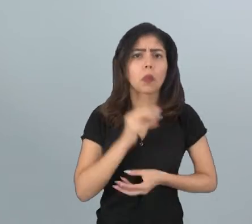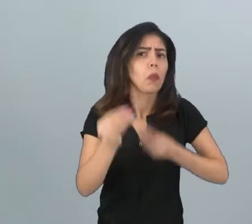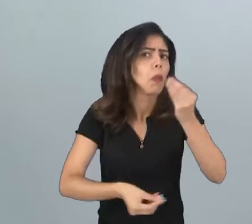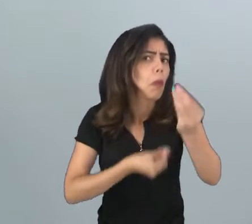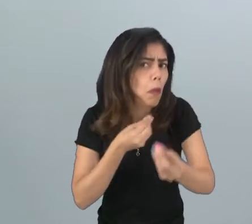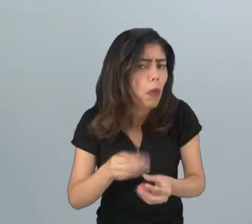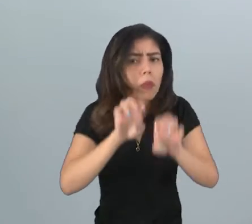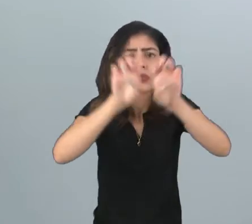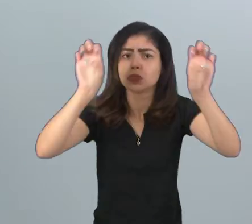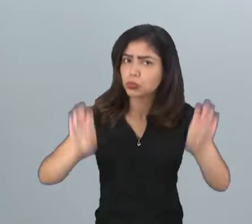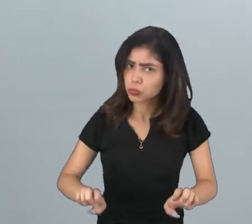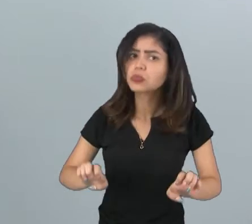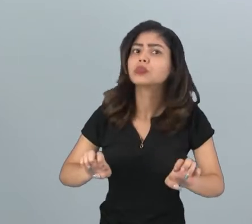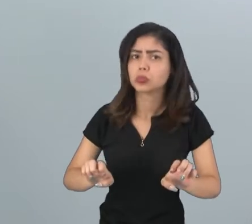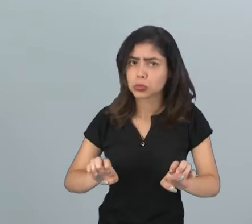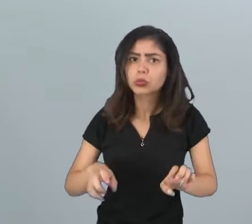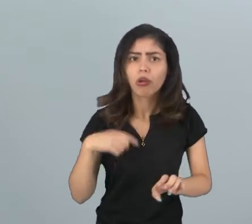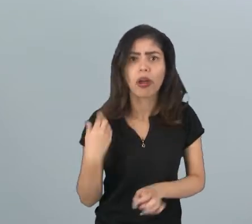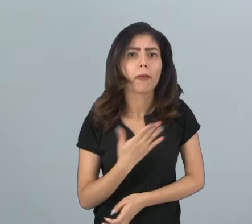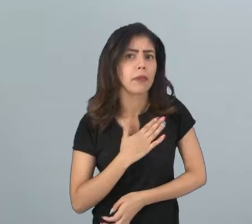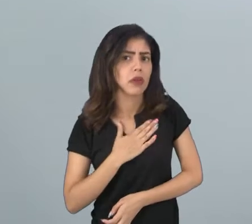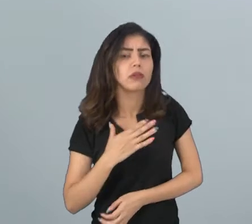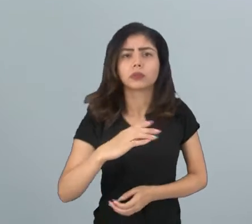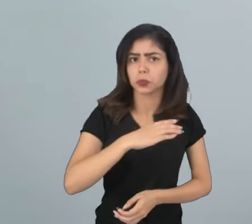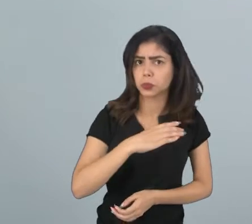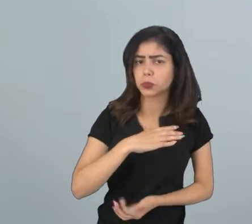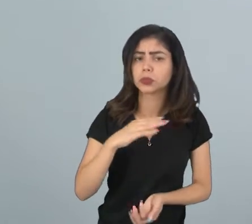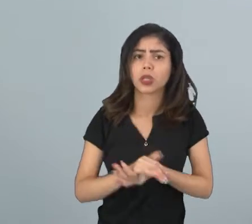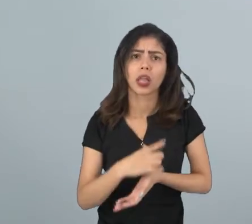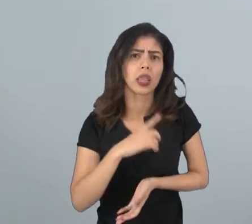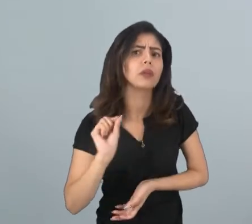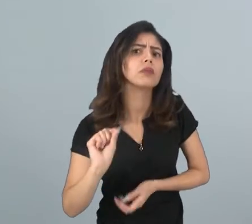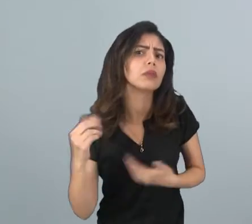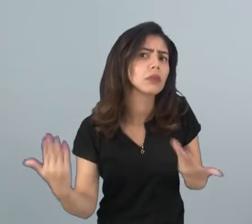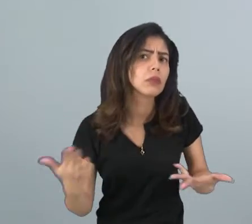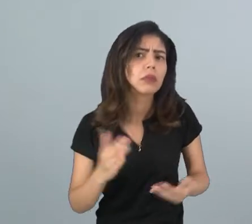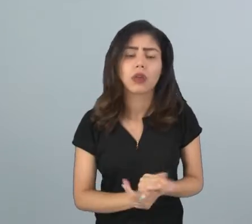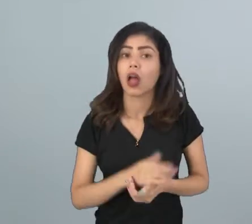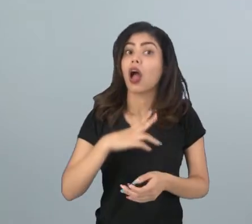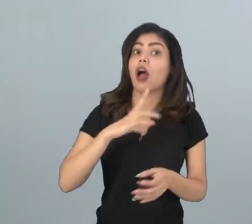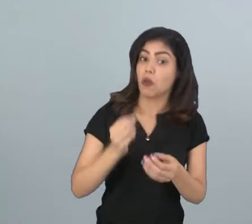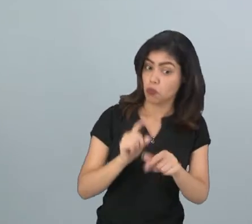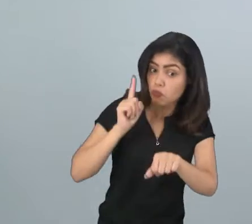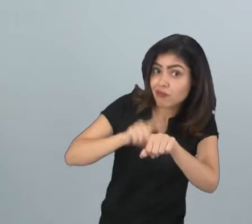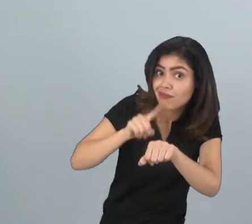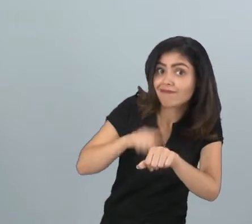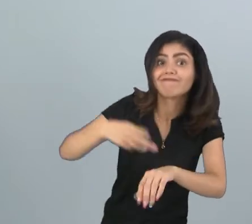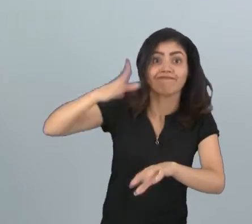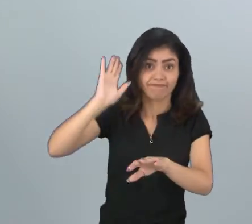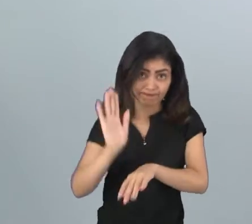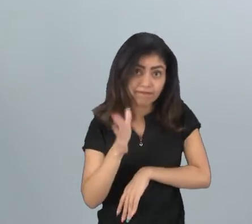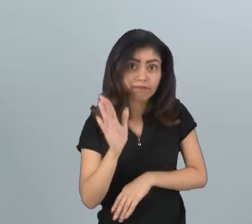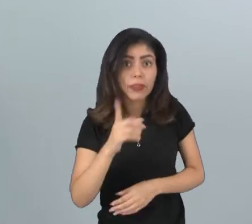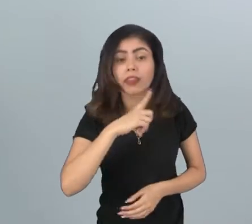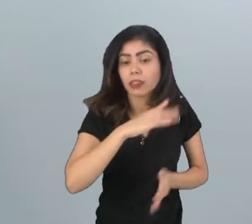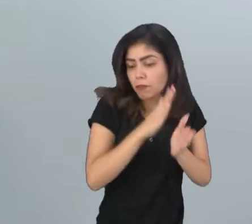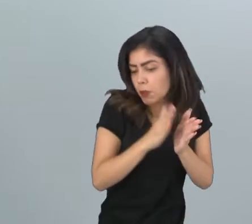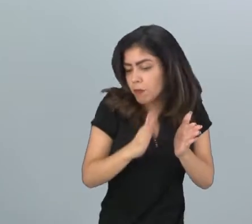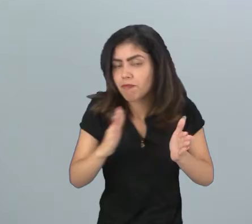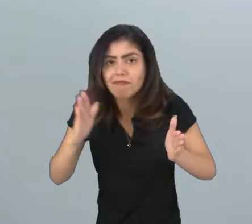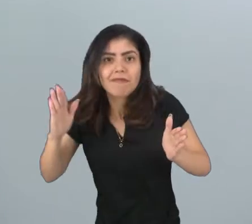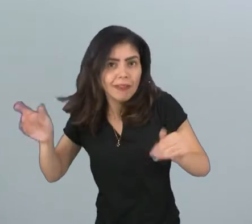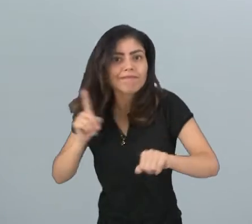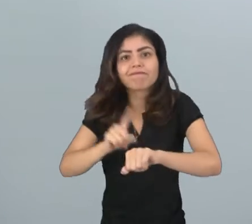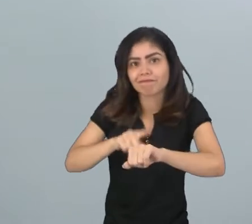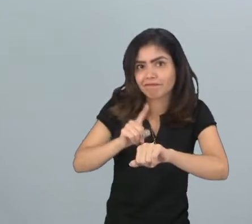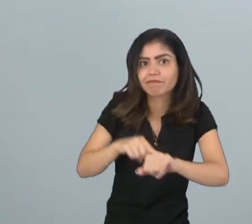como são as estruturas da minha cidade, ela tem a ver com a forma de um tempo. Ou seja, existe uma linha do tempo.